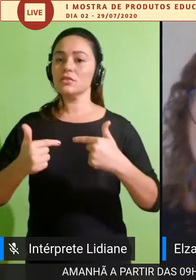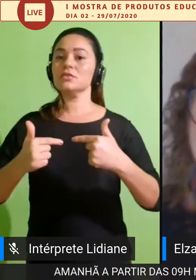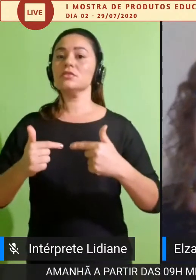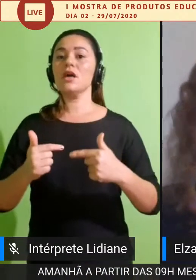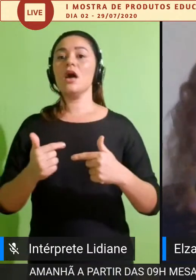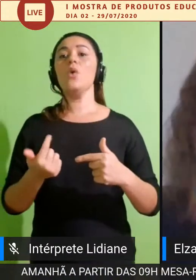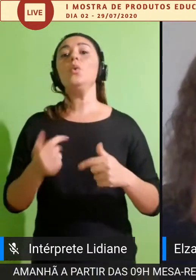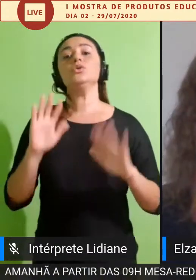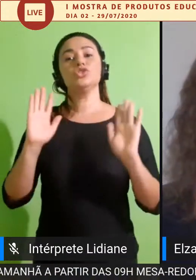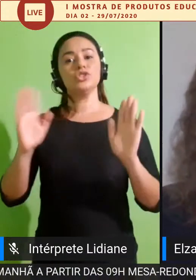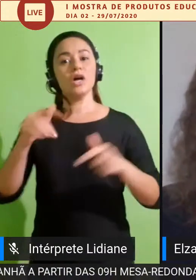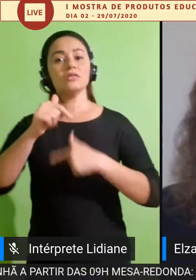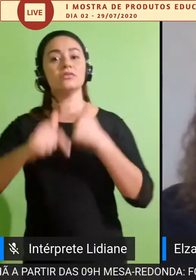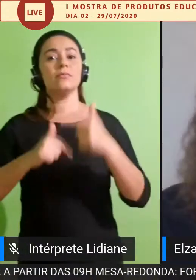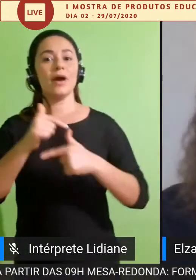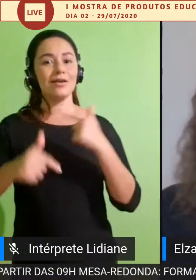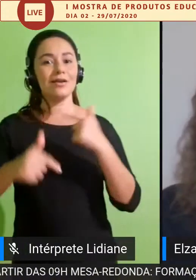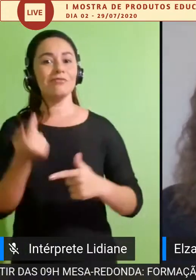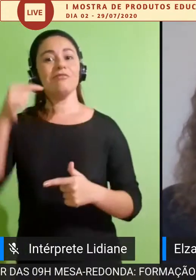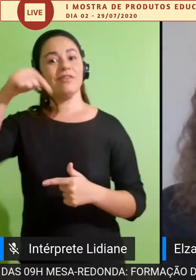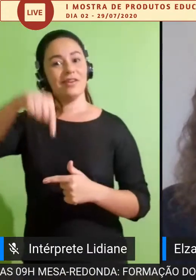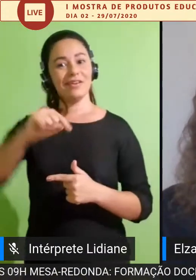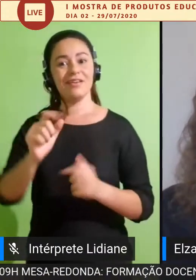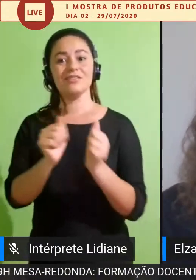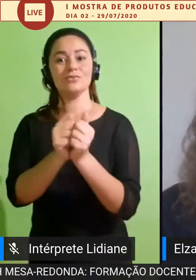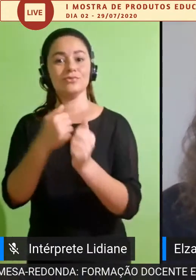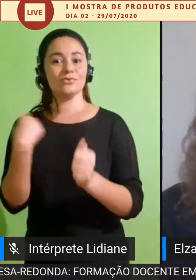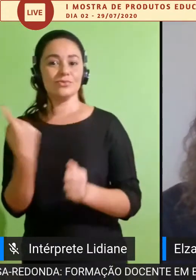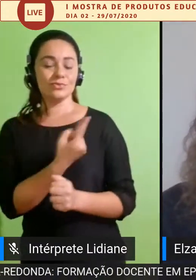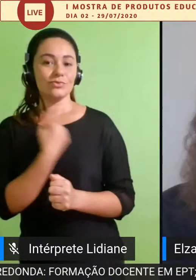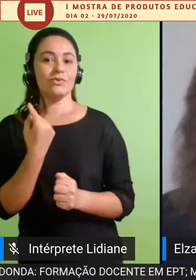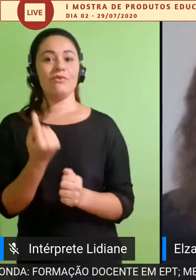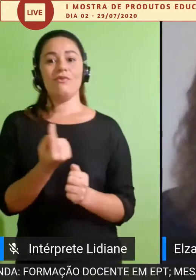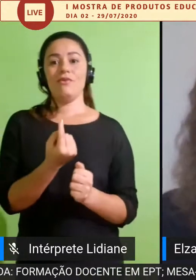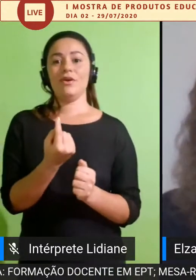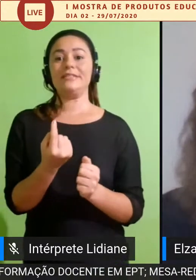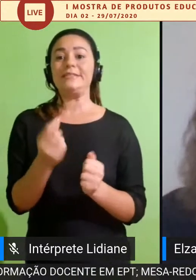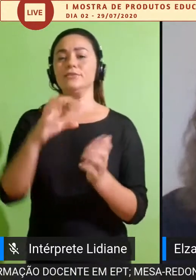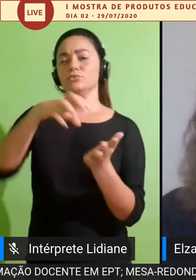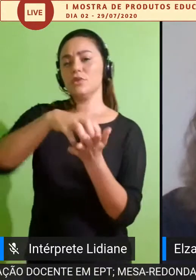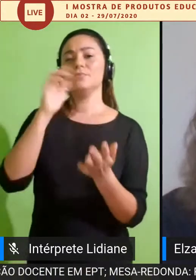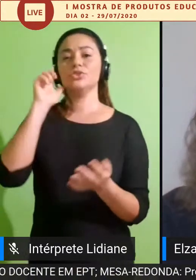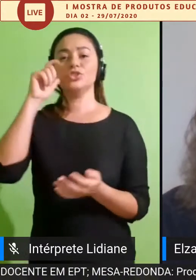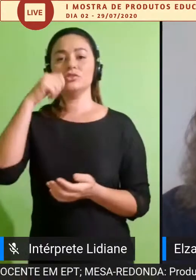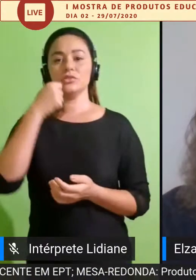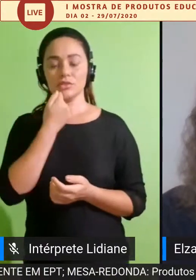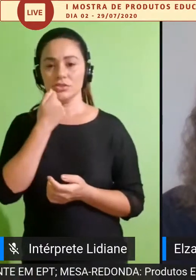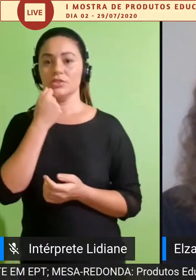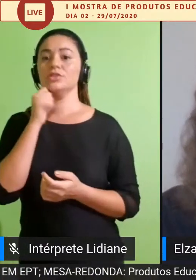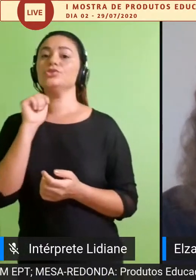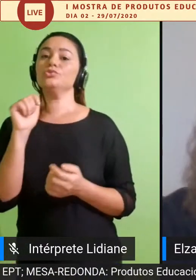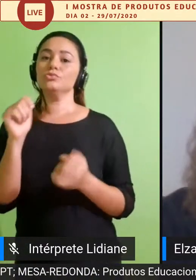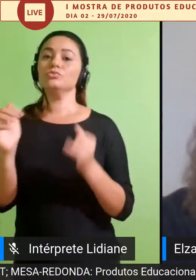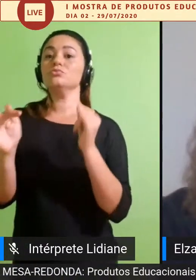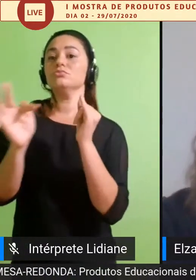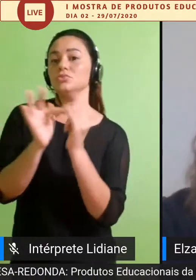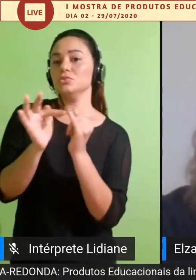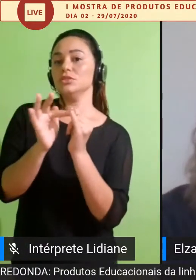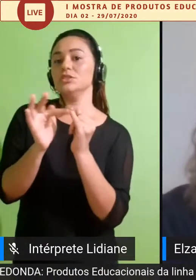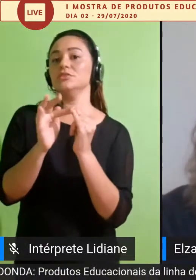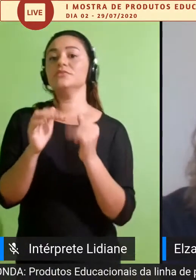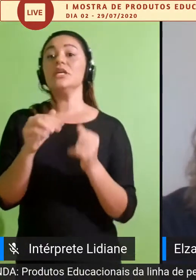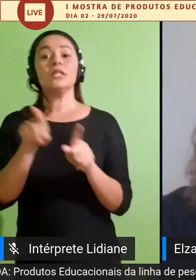aqui do Instituto Federal de Sergipe, e atualmente já trabalhou também no Instituto Federal do Ceará, tá?